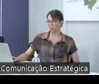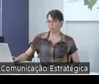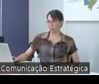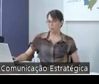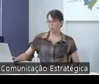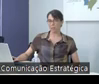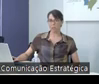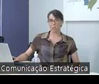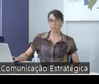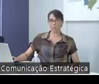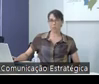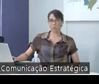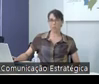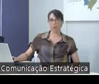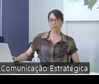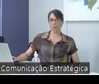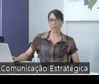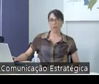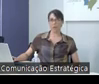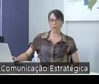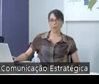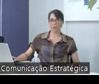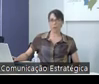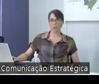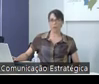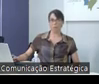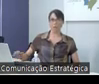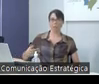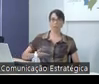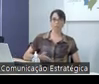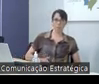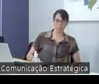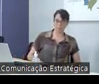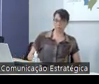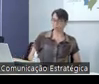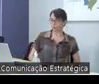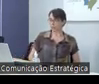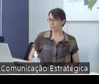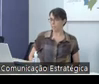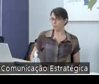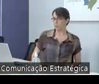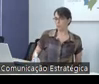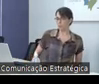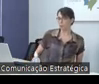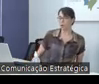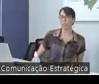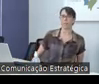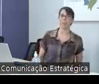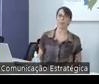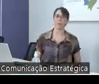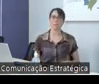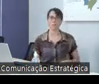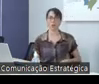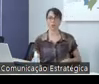essa aqui é a distribuição é natural que a gente encontre mais crianças e nessa situação